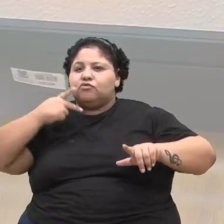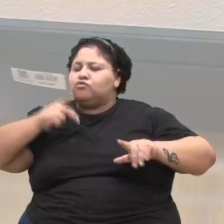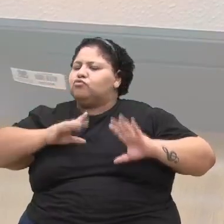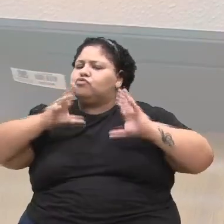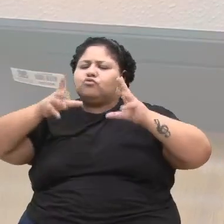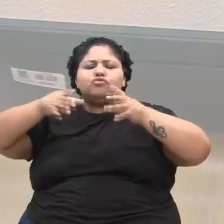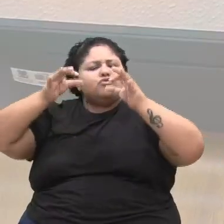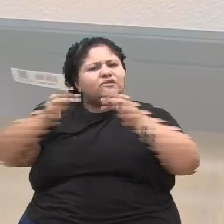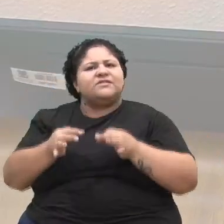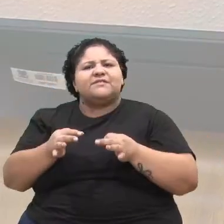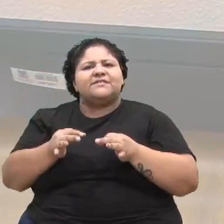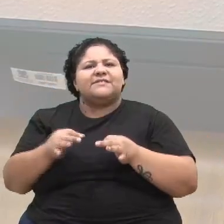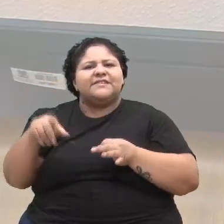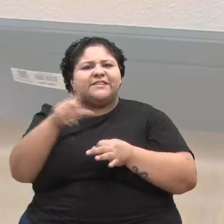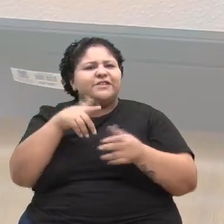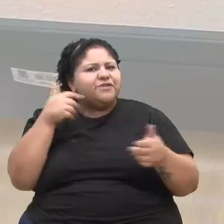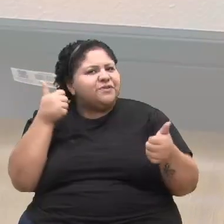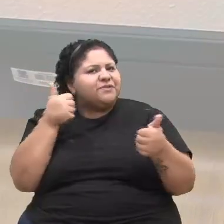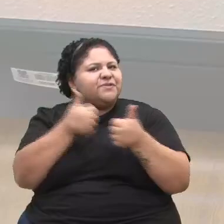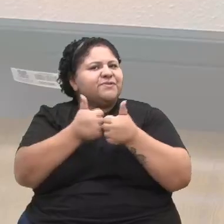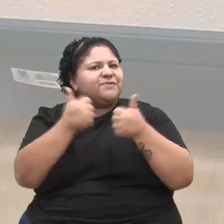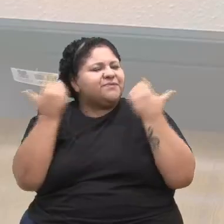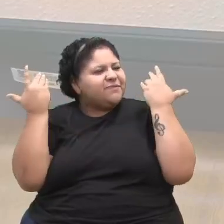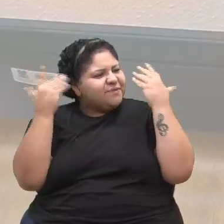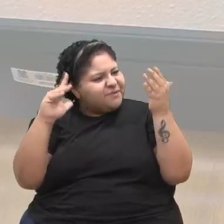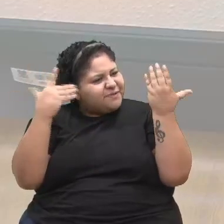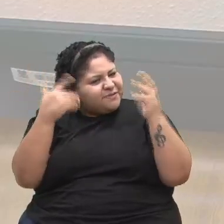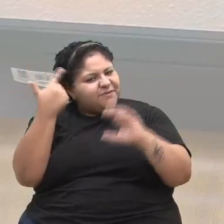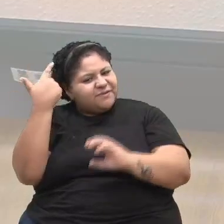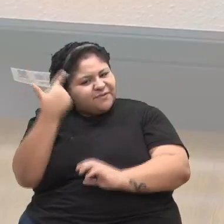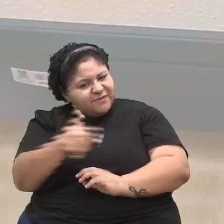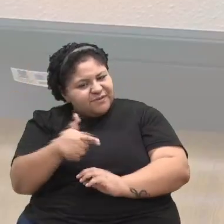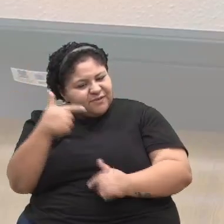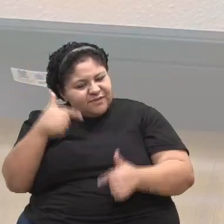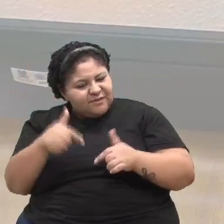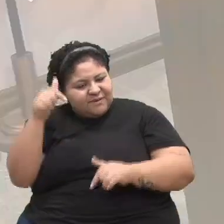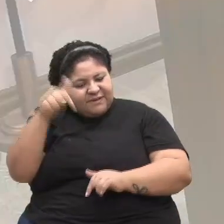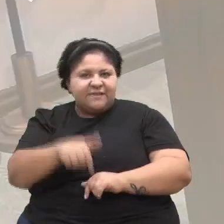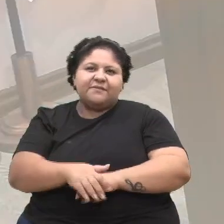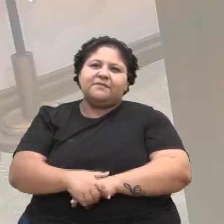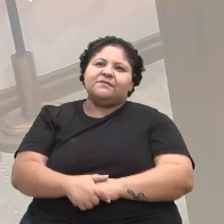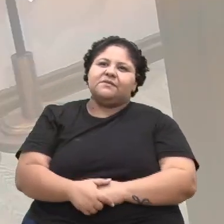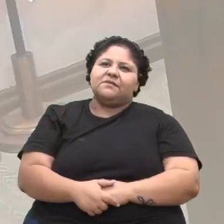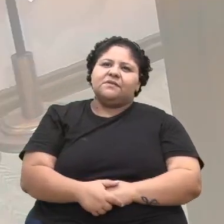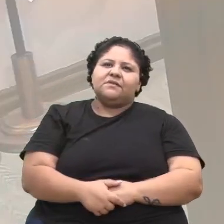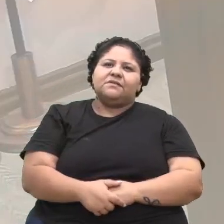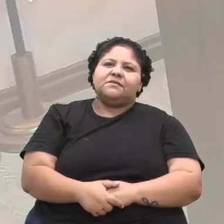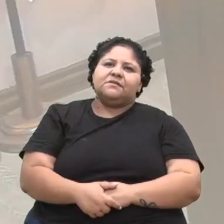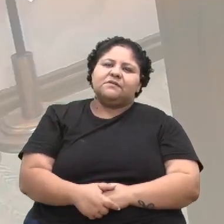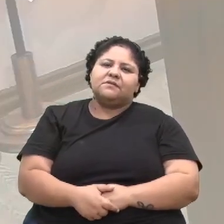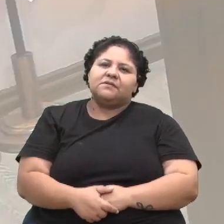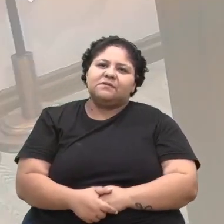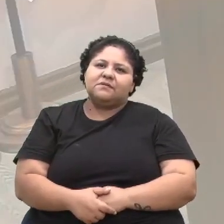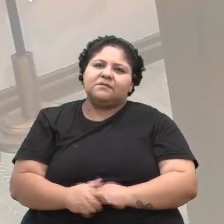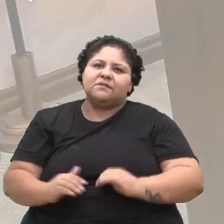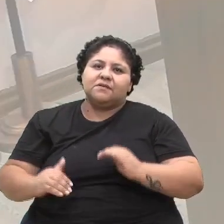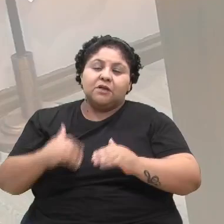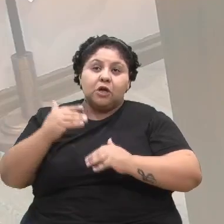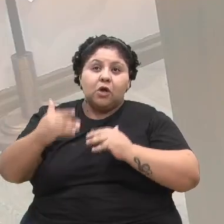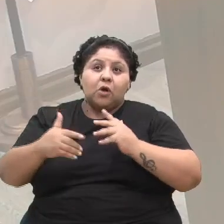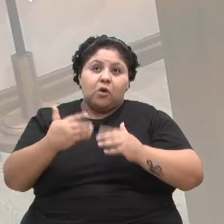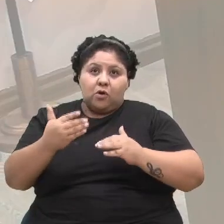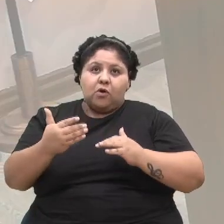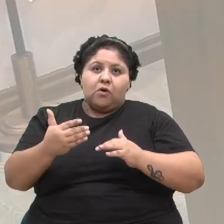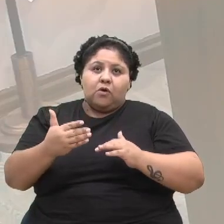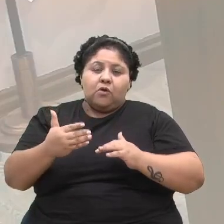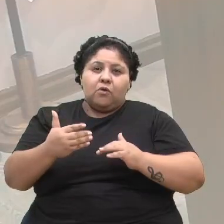Então, estamos juntos aí e parabéns mais uma vez pelo grande trabalho da senhora. Eu, quando me candidatei,